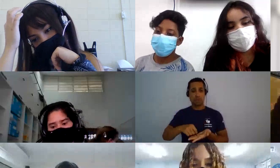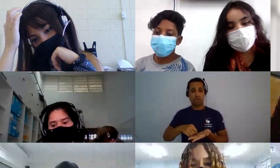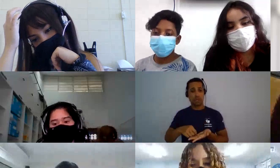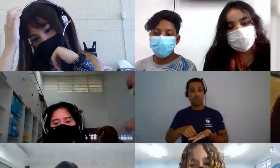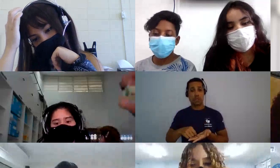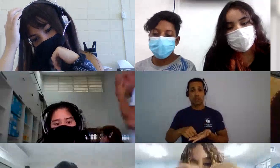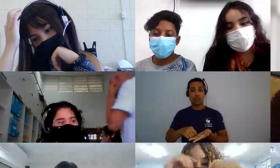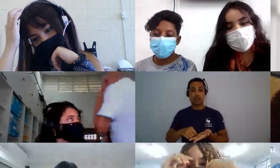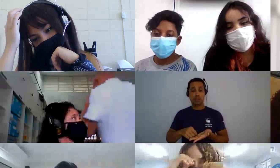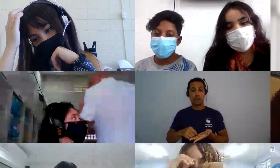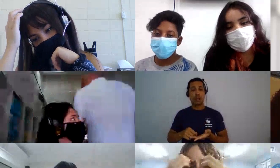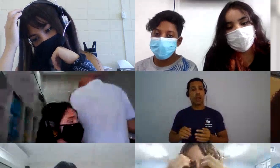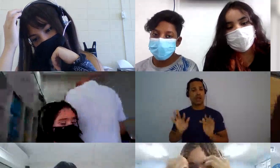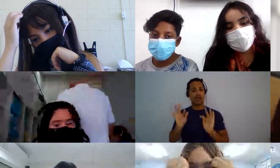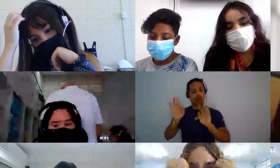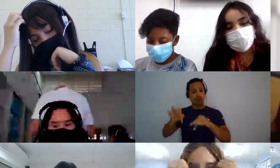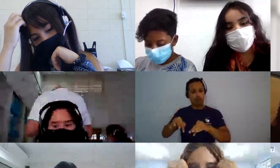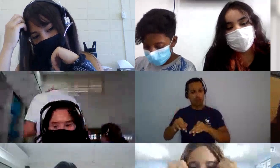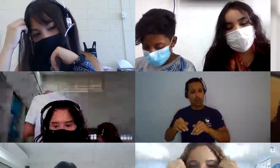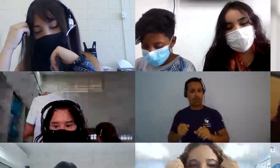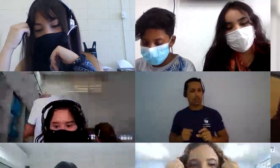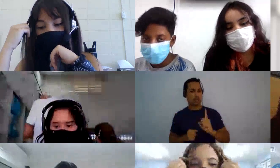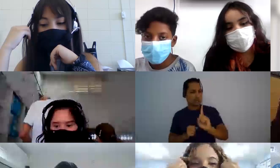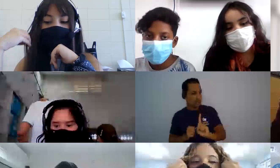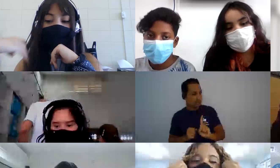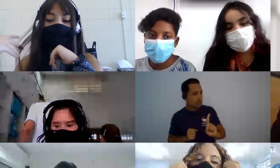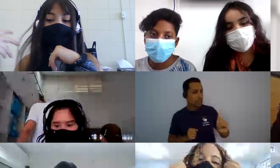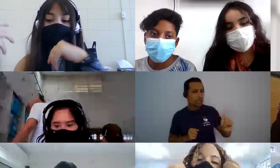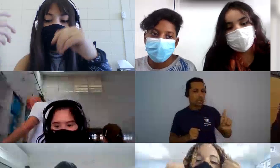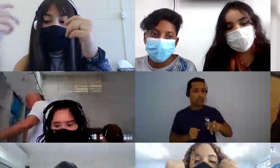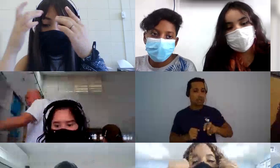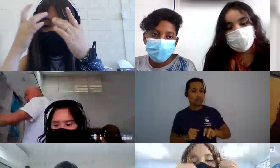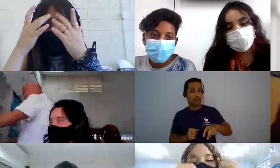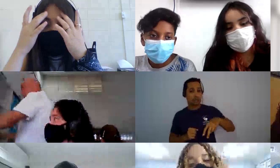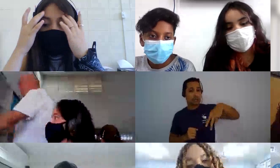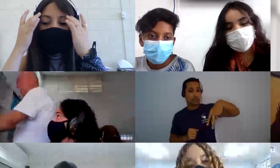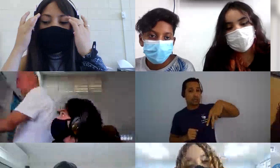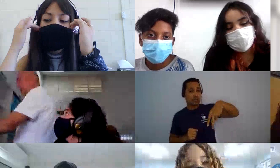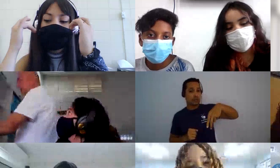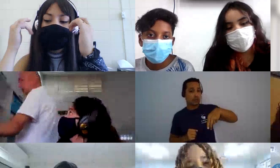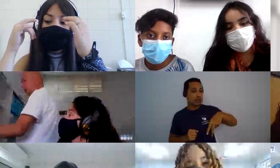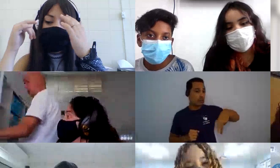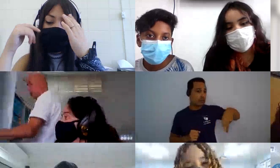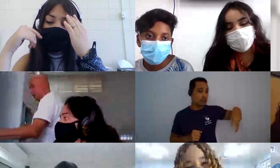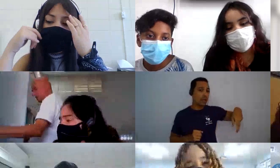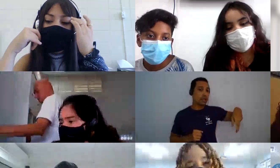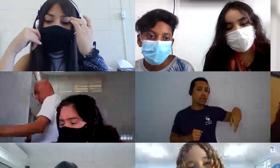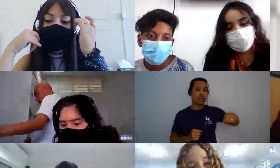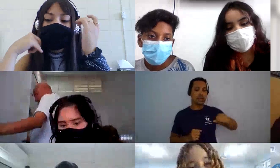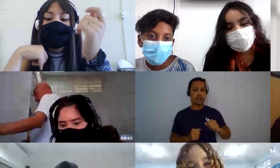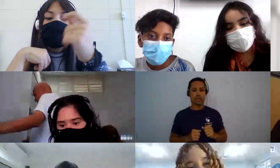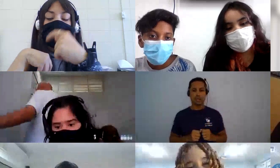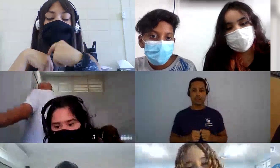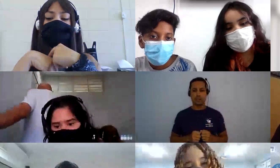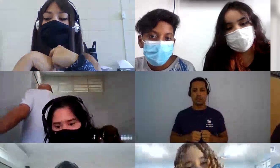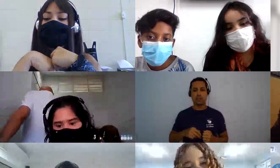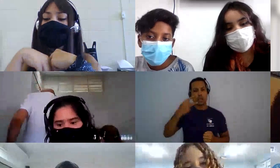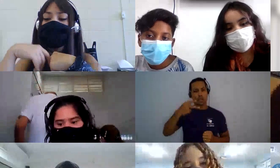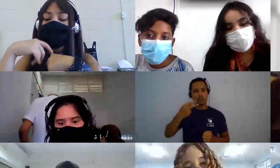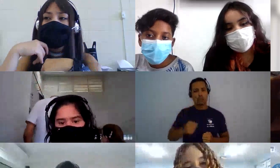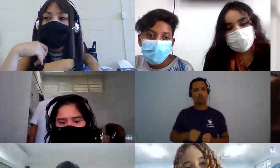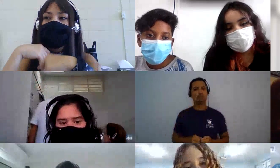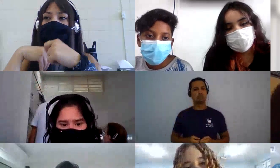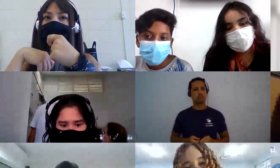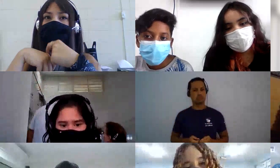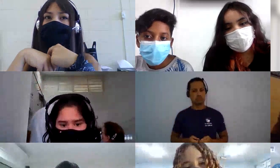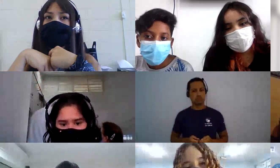final... Na hora de ir embora, na hora do menino levantar do consultório, o Bruninha, ele falou assim, Benito, sabe aquela hora